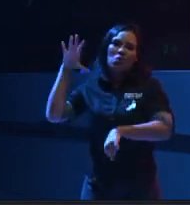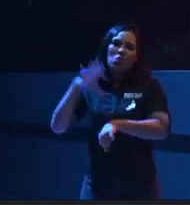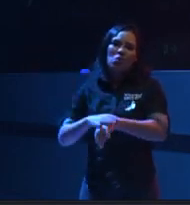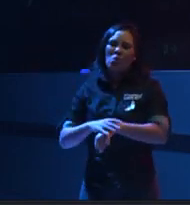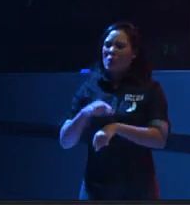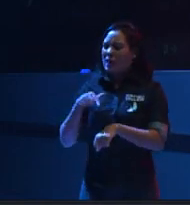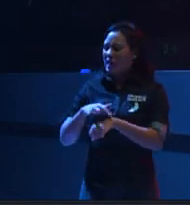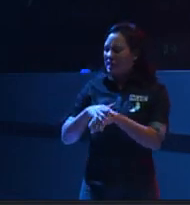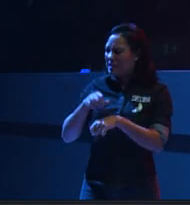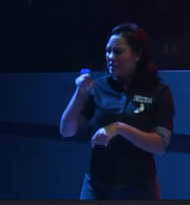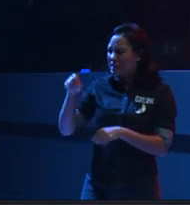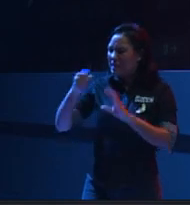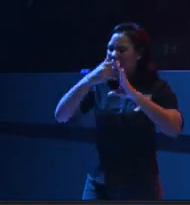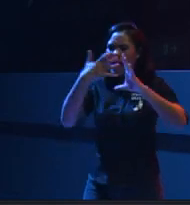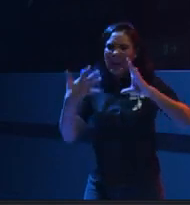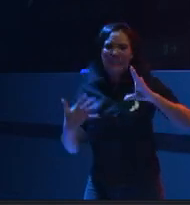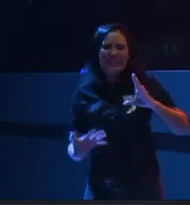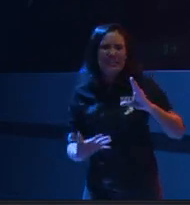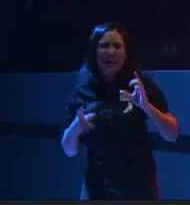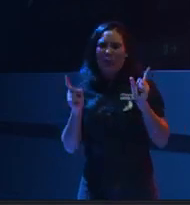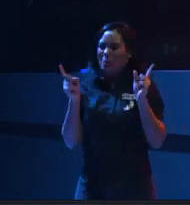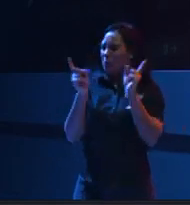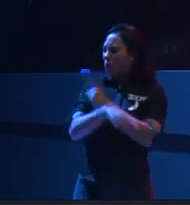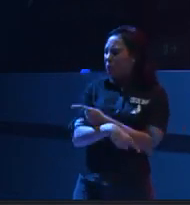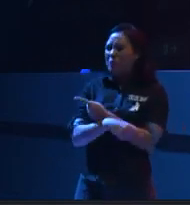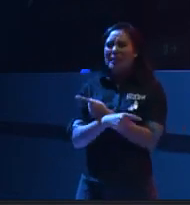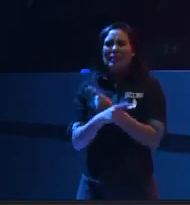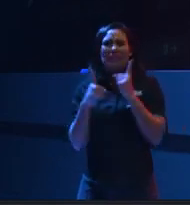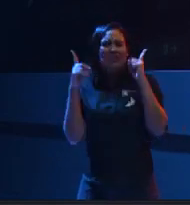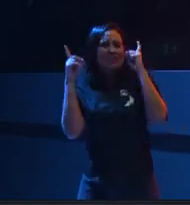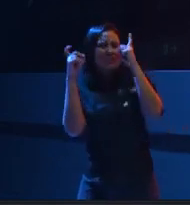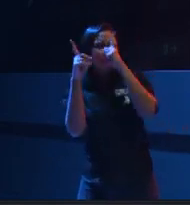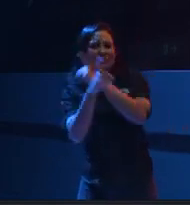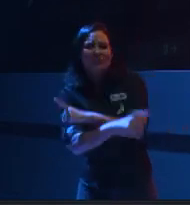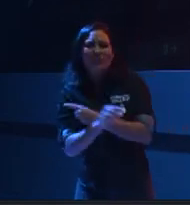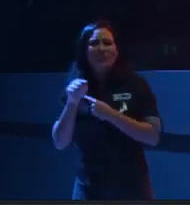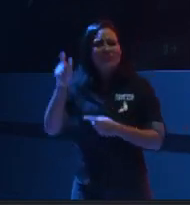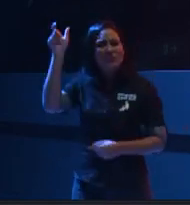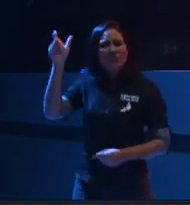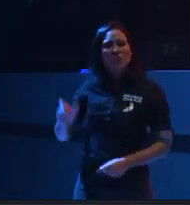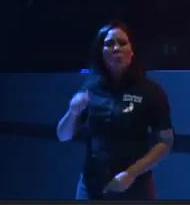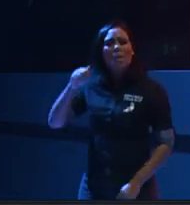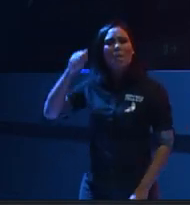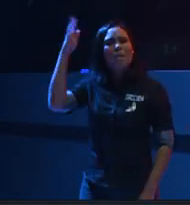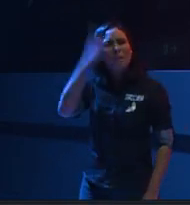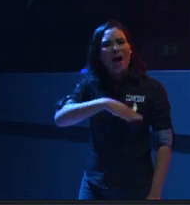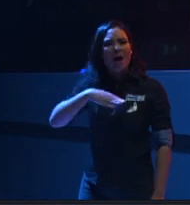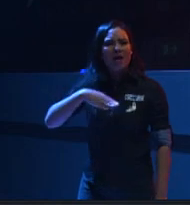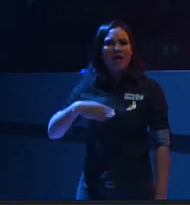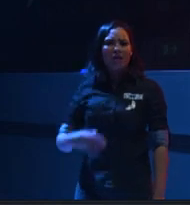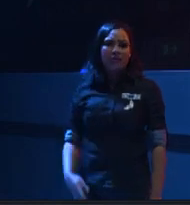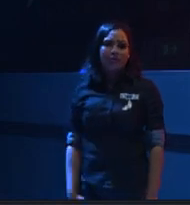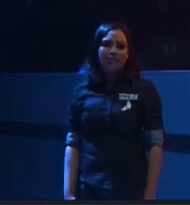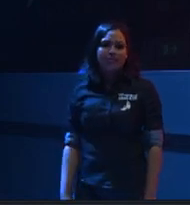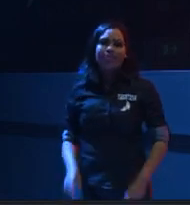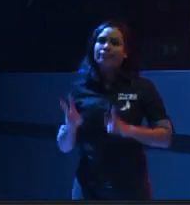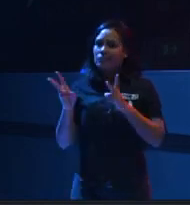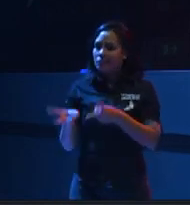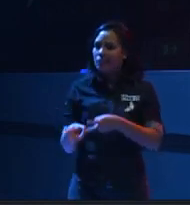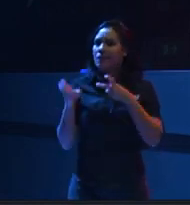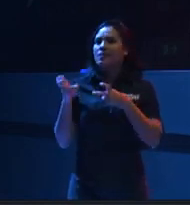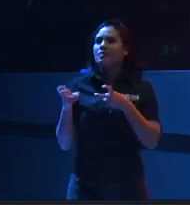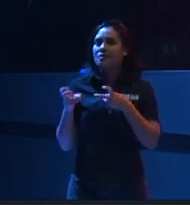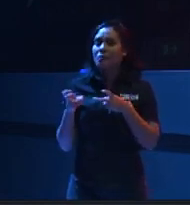personalidade desconex é complexa uma pessoa má a